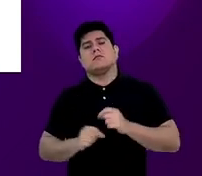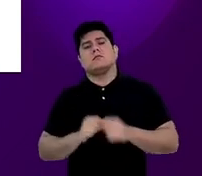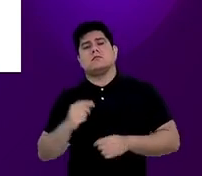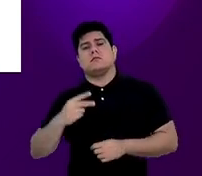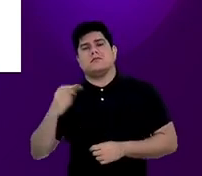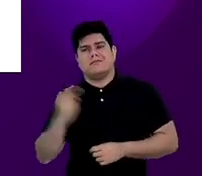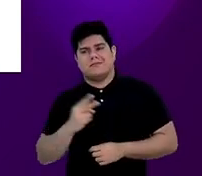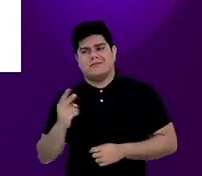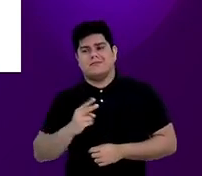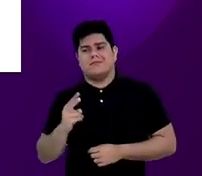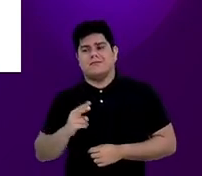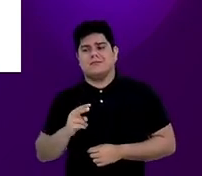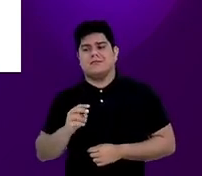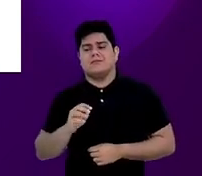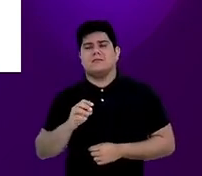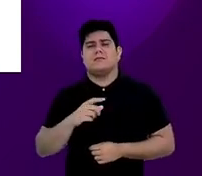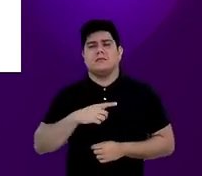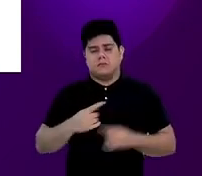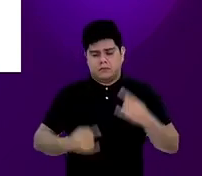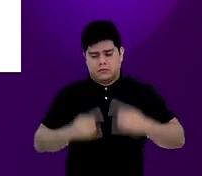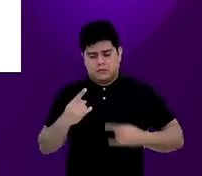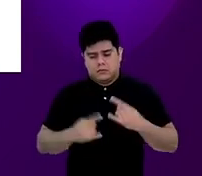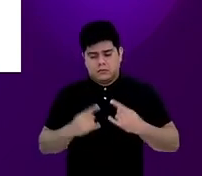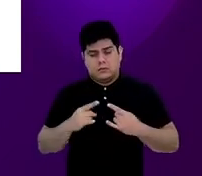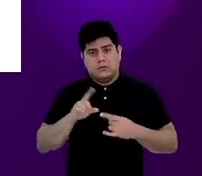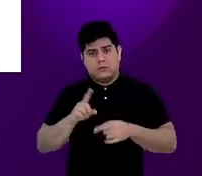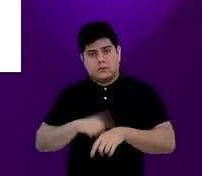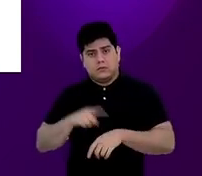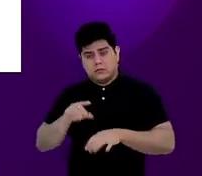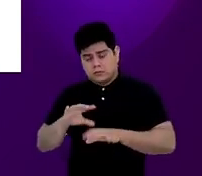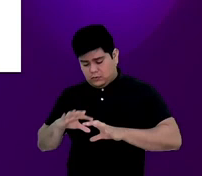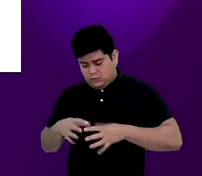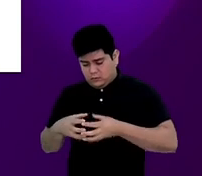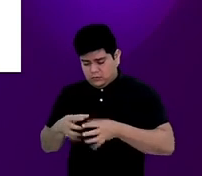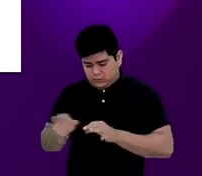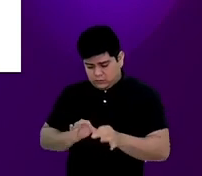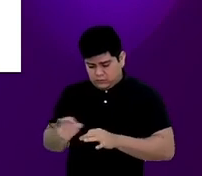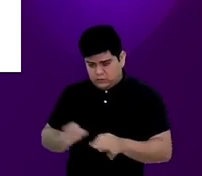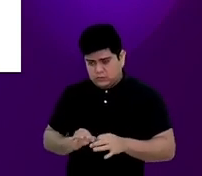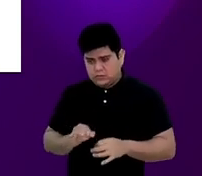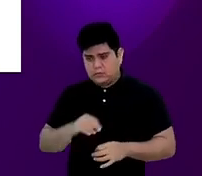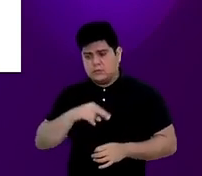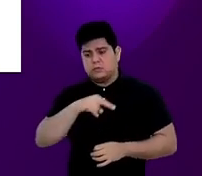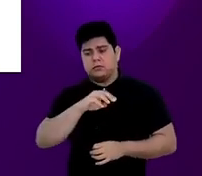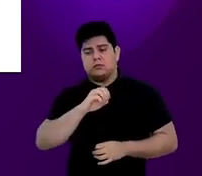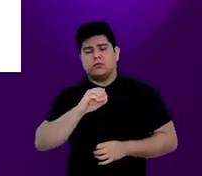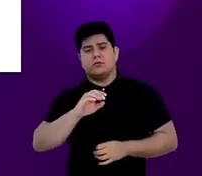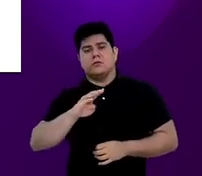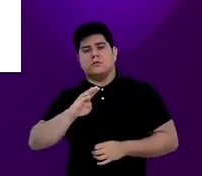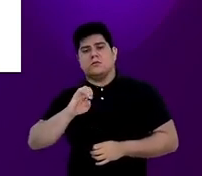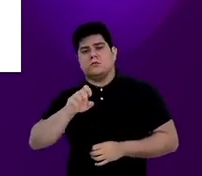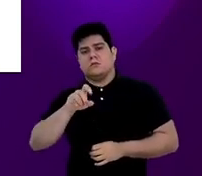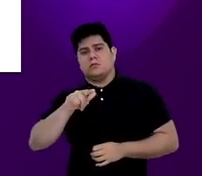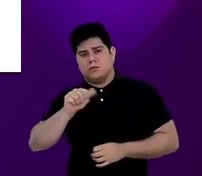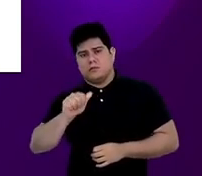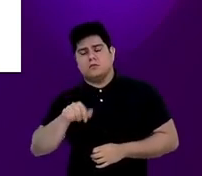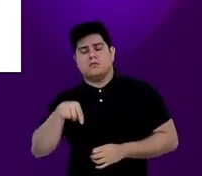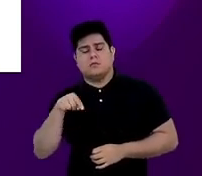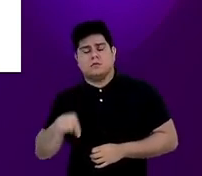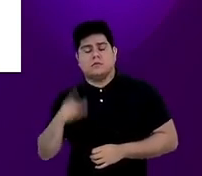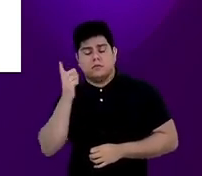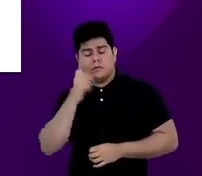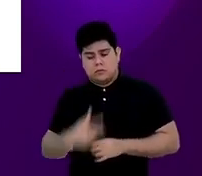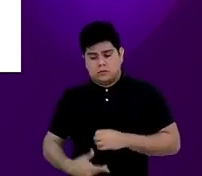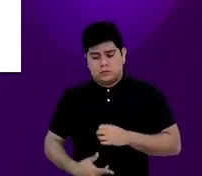por via robótica, mas na hora de reconstruir fazia-se neobexiga aberta. Então, o ganho da cirurgia